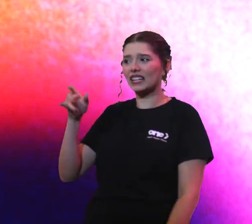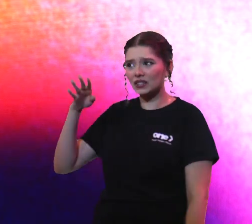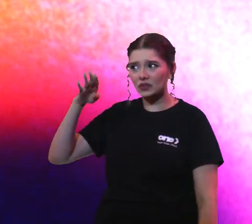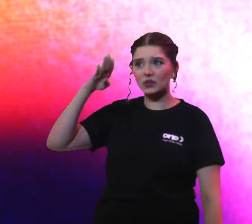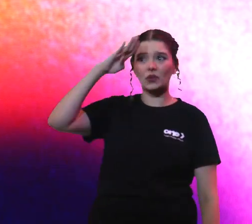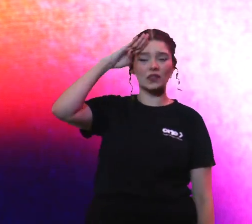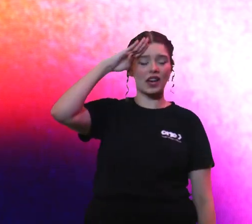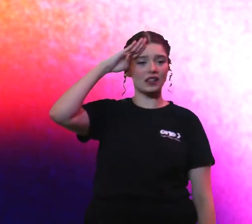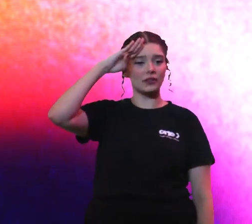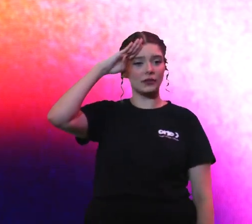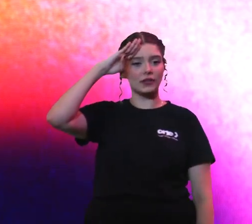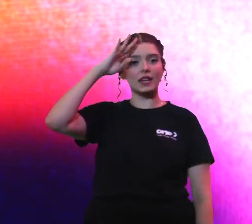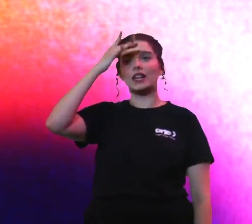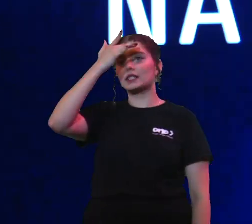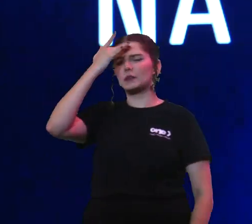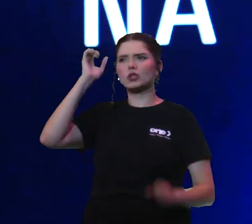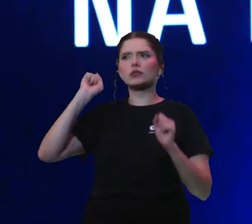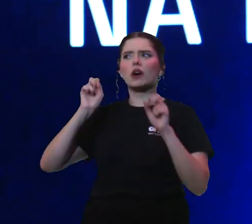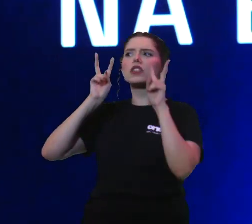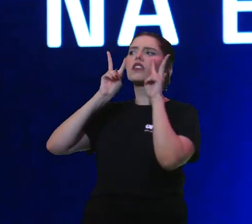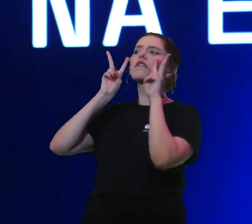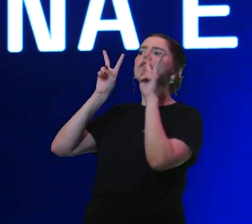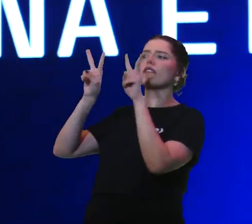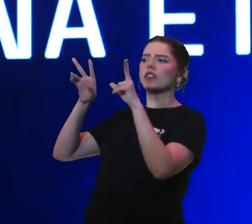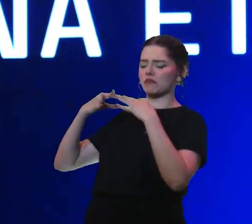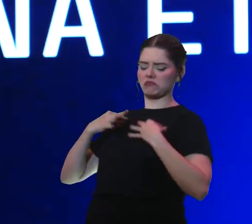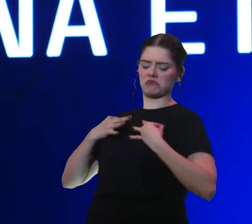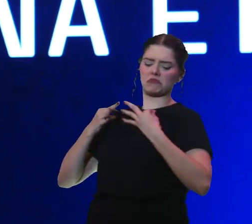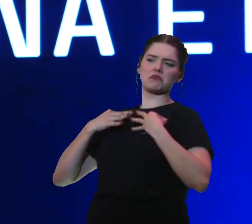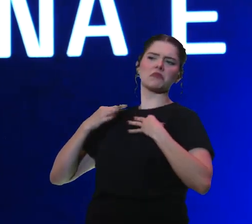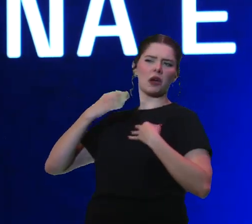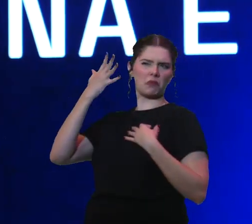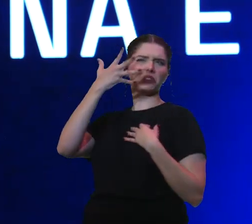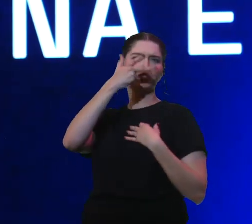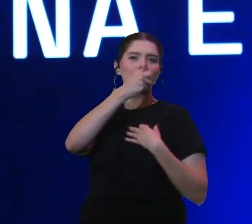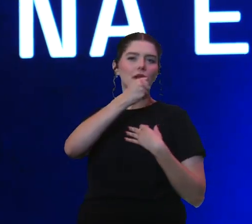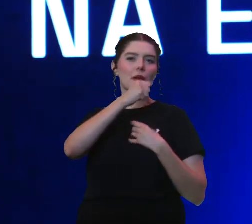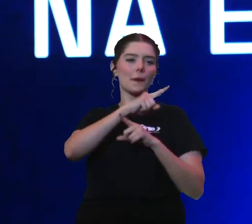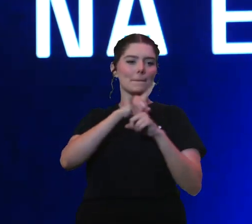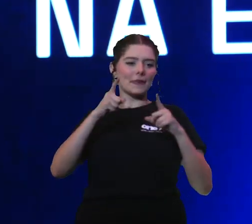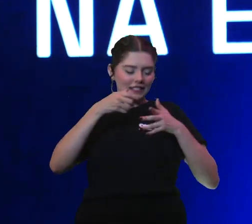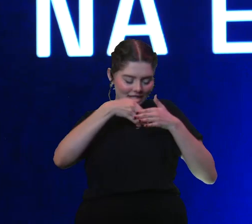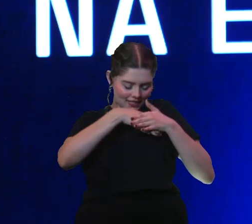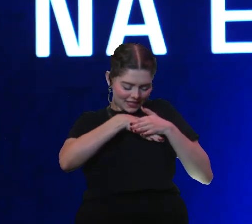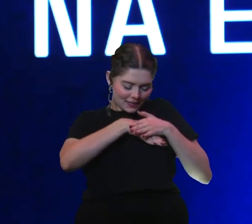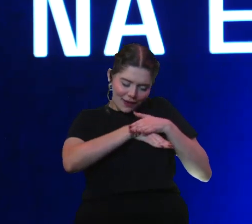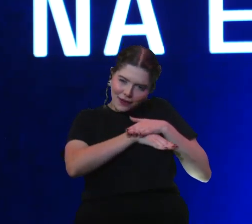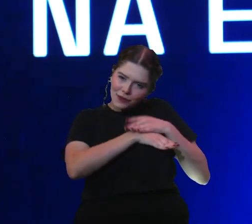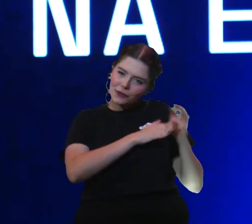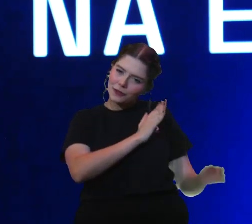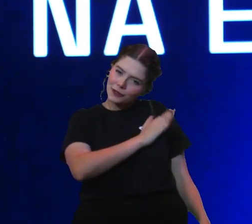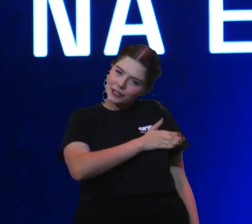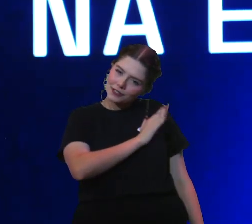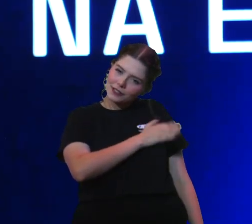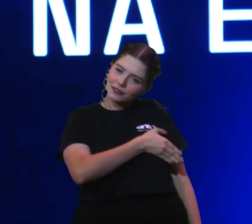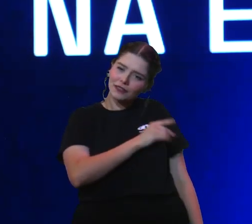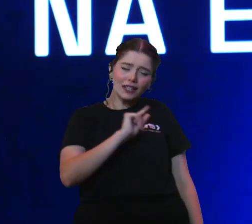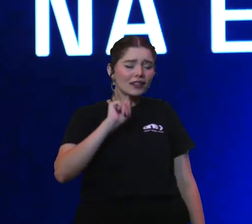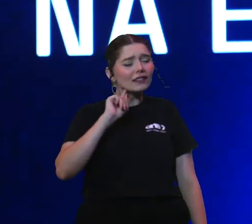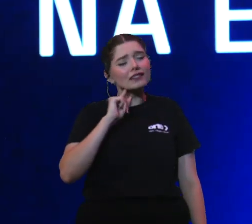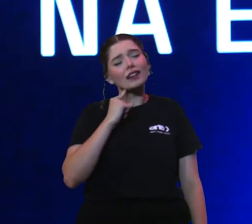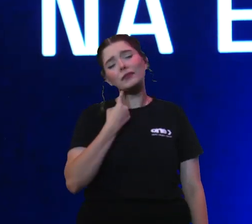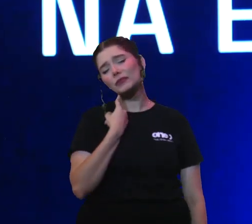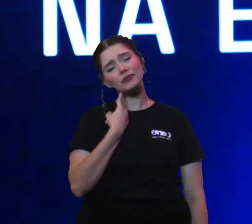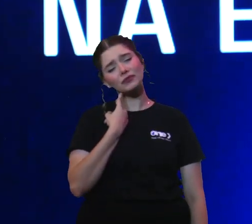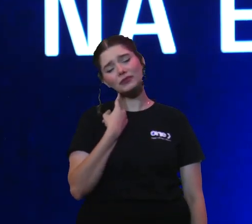pessoas conseguem enxergar. E talvez é o que você faz, vive de aparência. Mas Deus está vendo o teu coração. Quando o Senhor dá